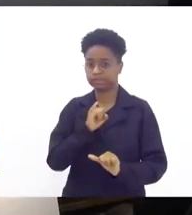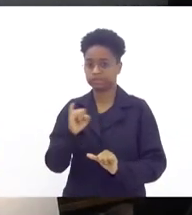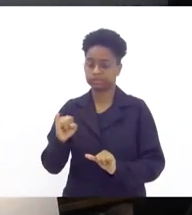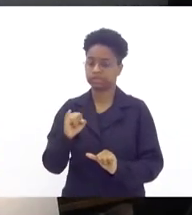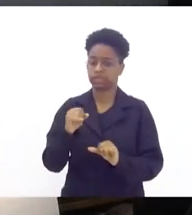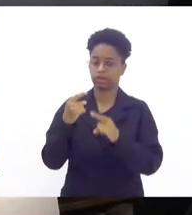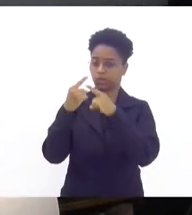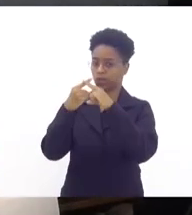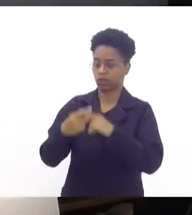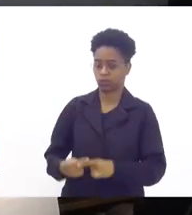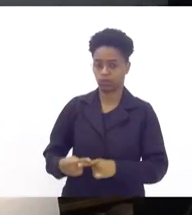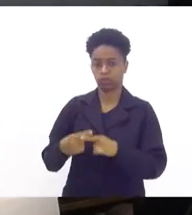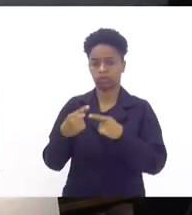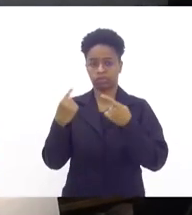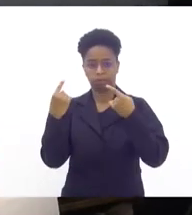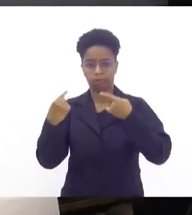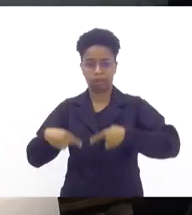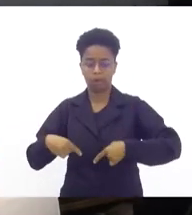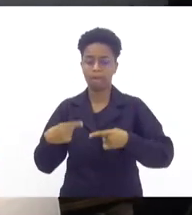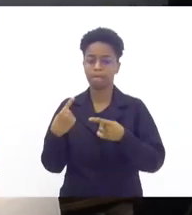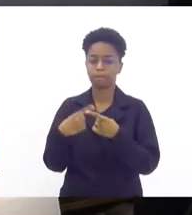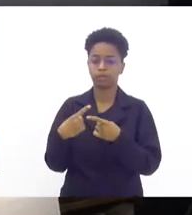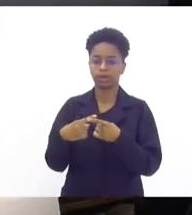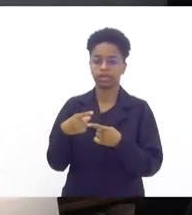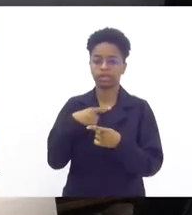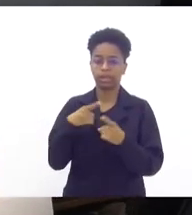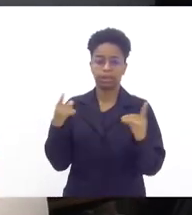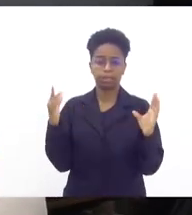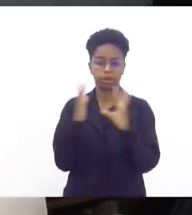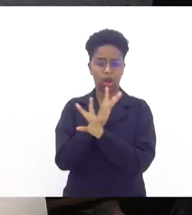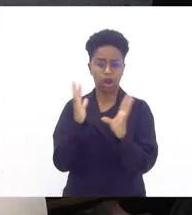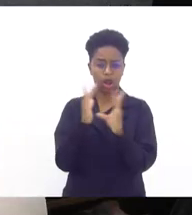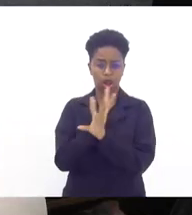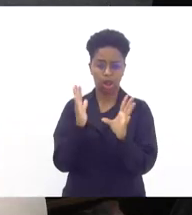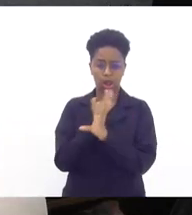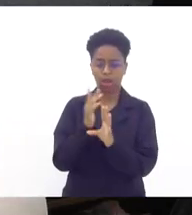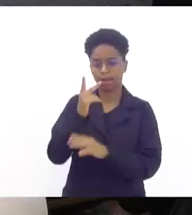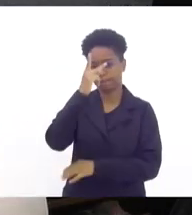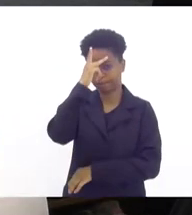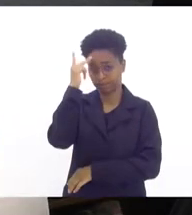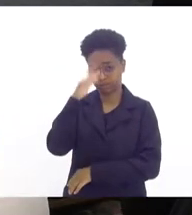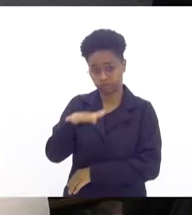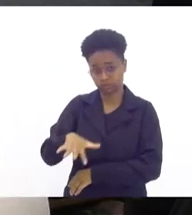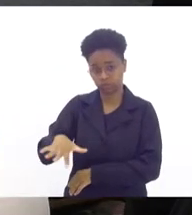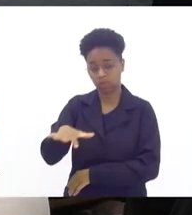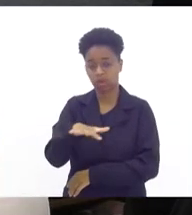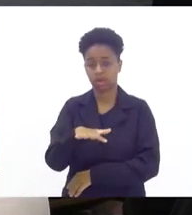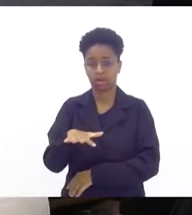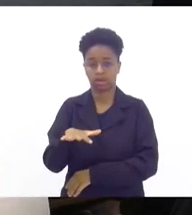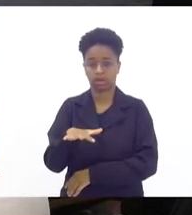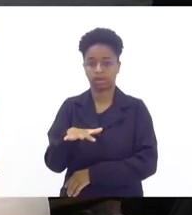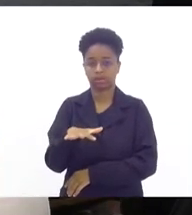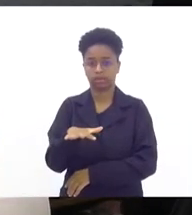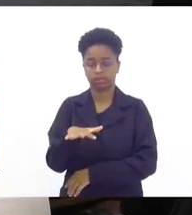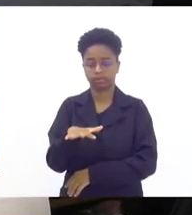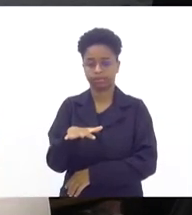tanto pelo número de pessoas que circulam pela para aquela área aonde o